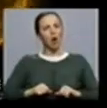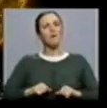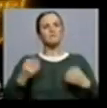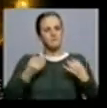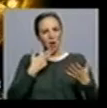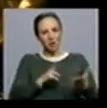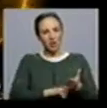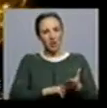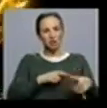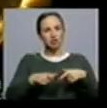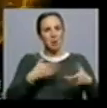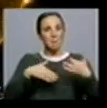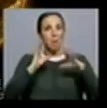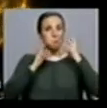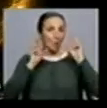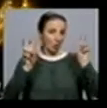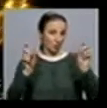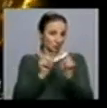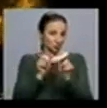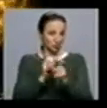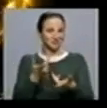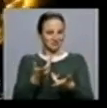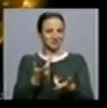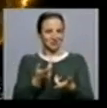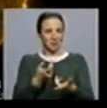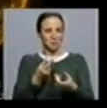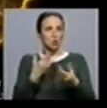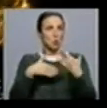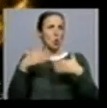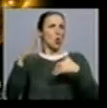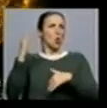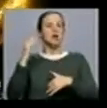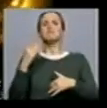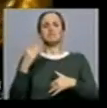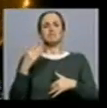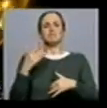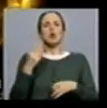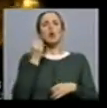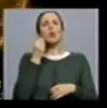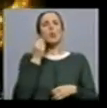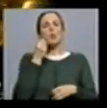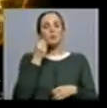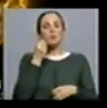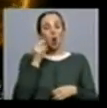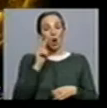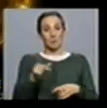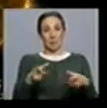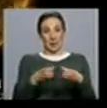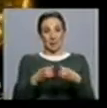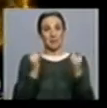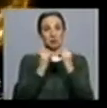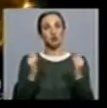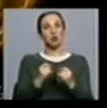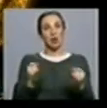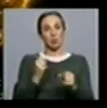mais estrelas obesas do que aquilo que se calhar que nós pensávamos. E de onde é que vem esta conclusão? Olha, de uma equipa internacional de